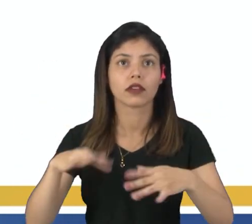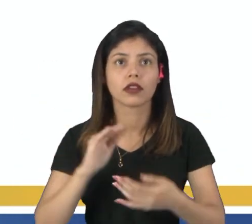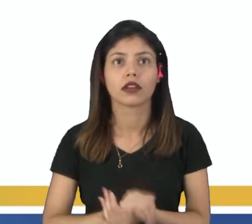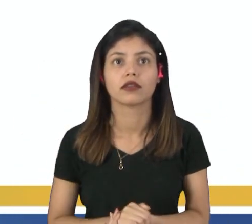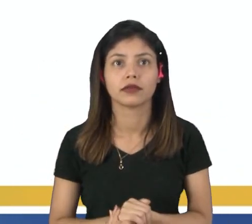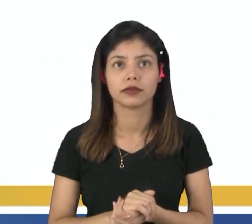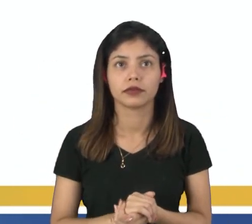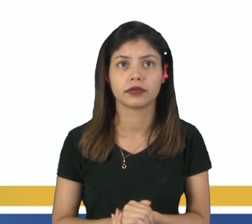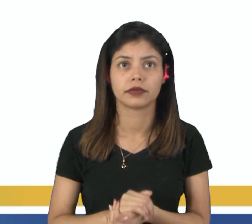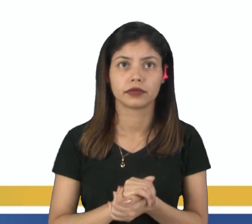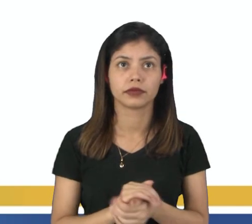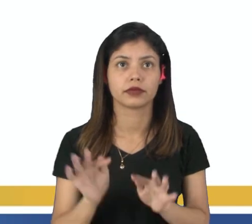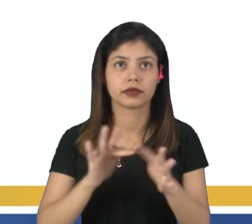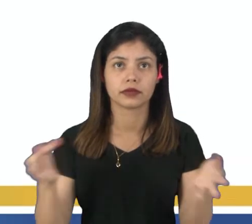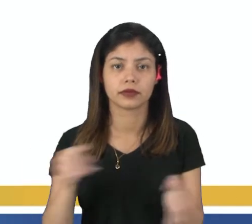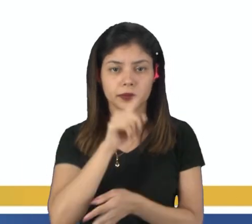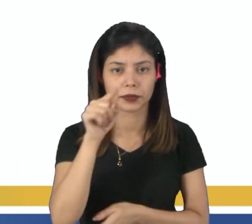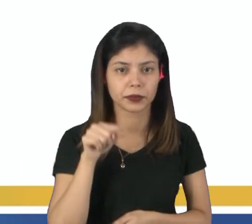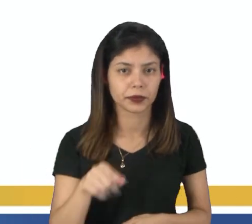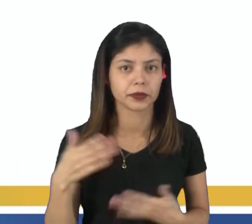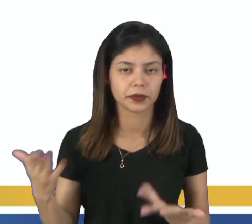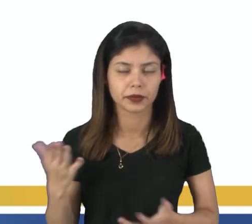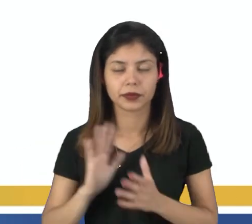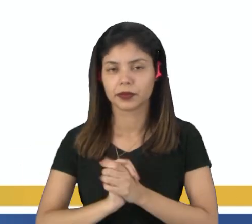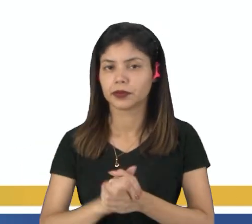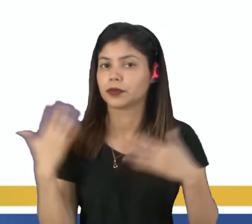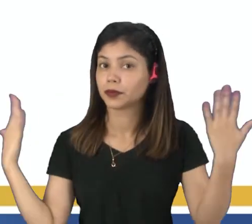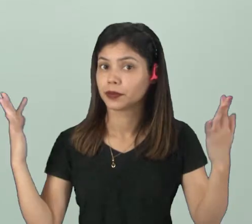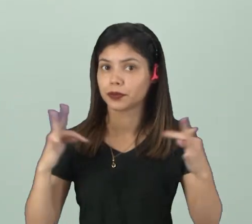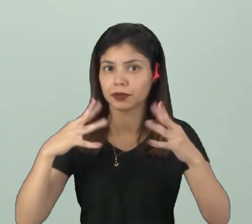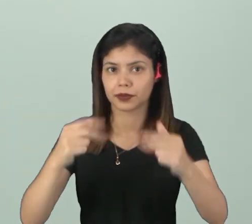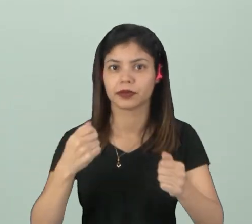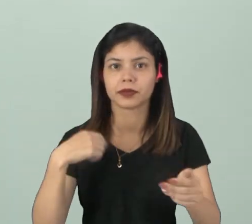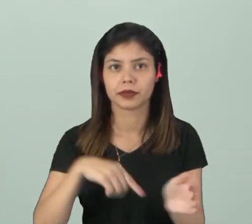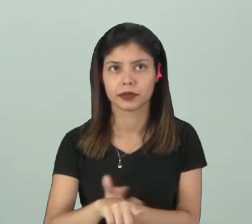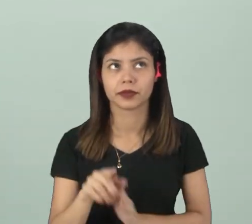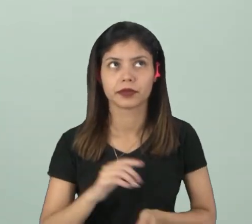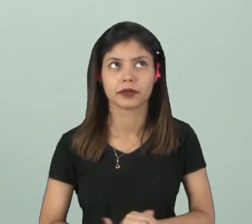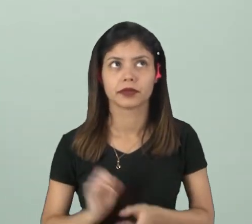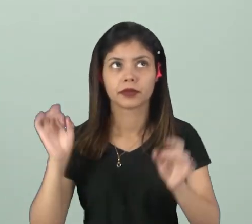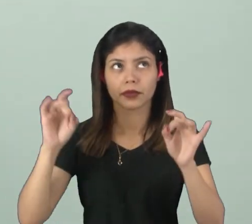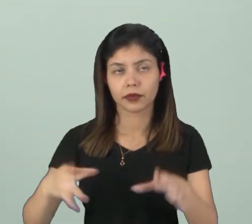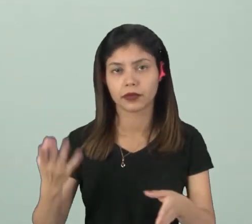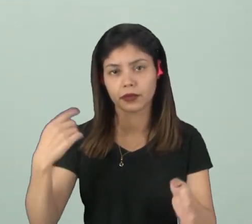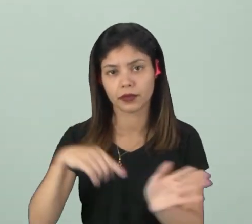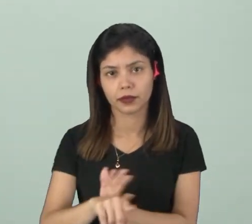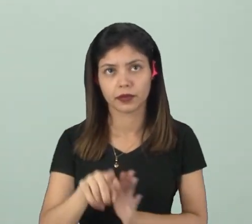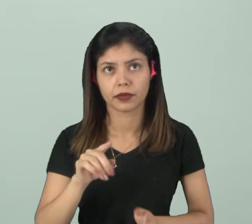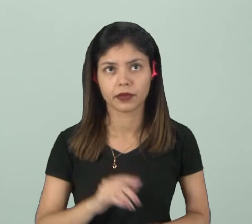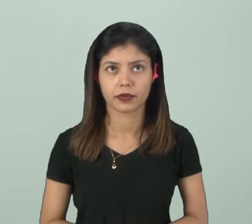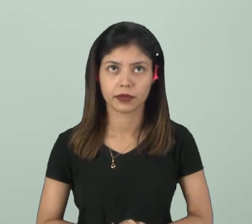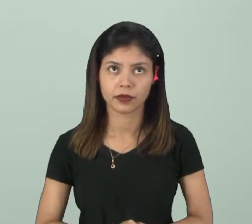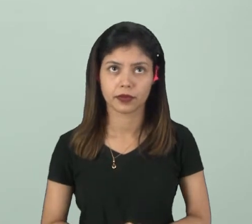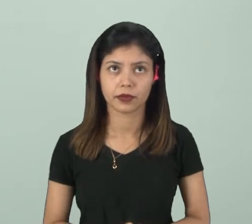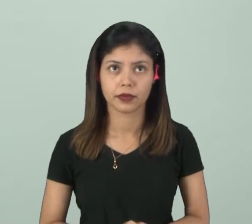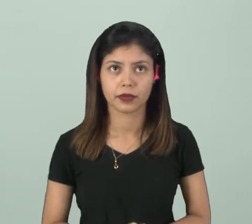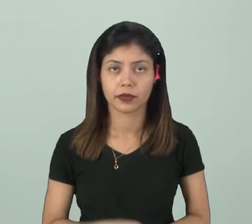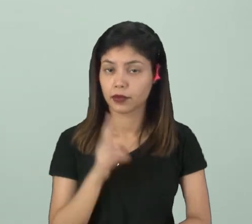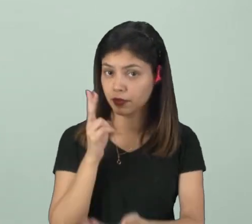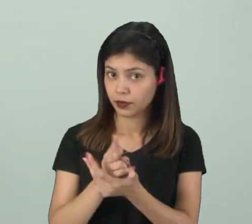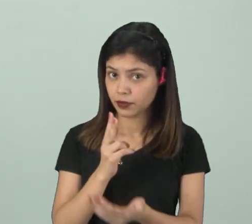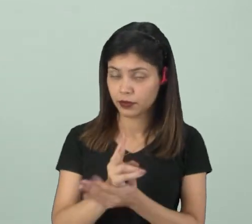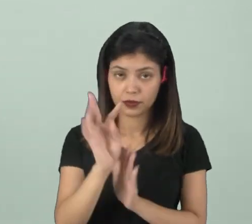frases interrogativas. Parabéns para você que está acertando a todas as questões. Vamos à última questão. O